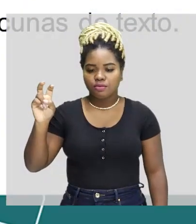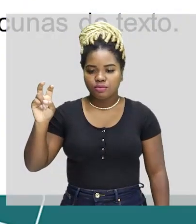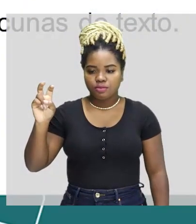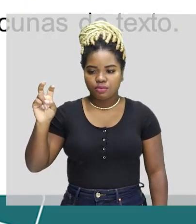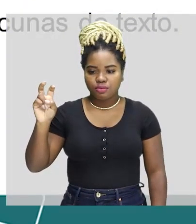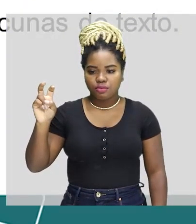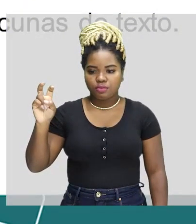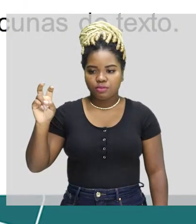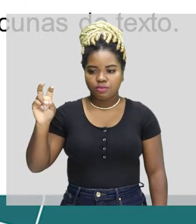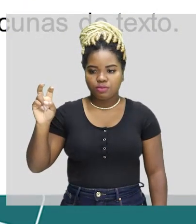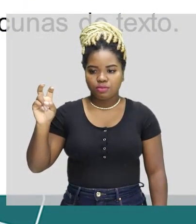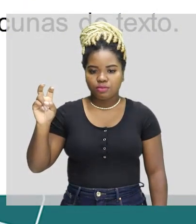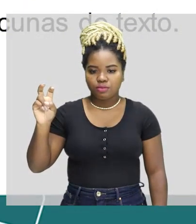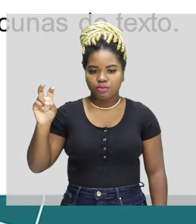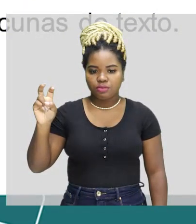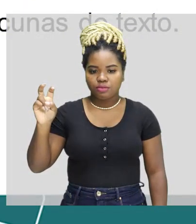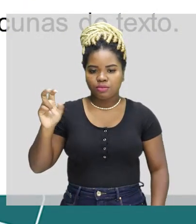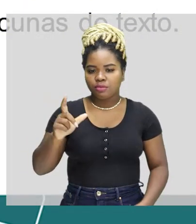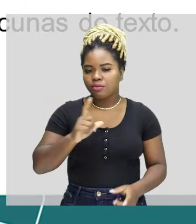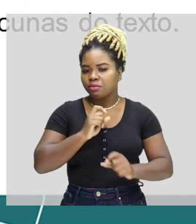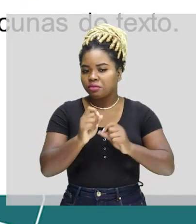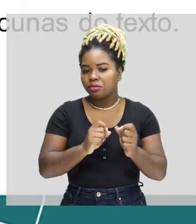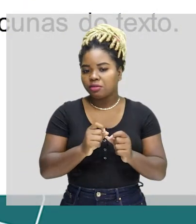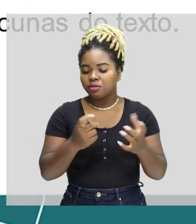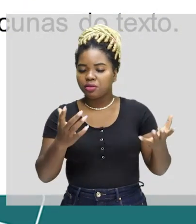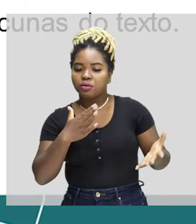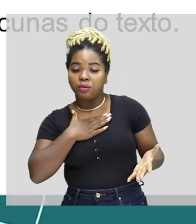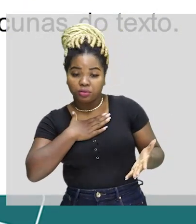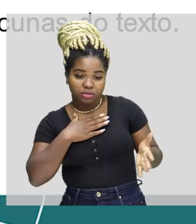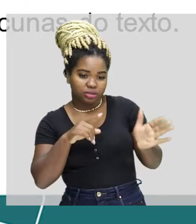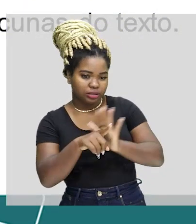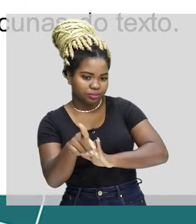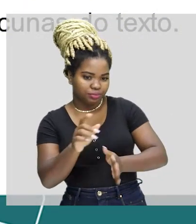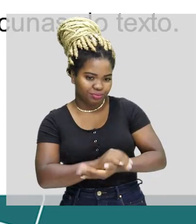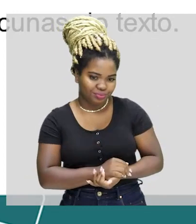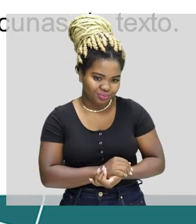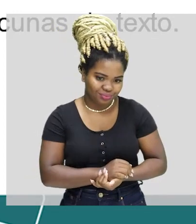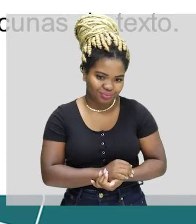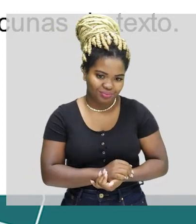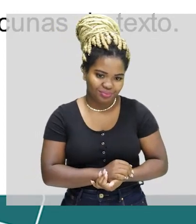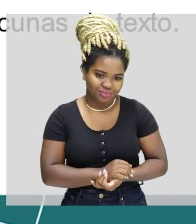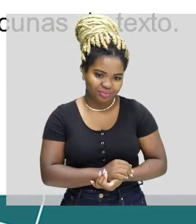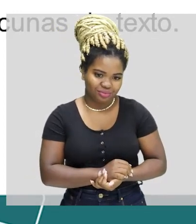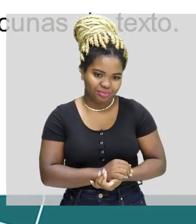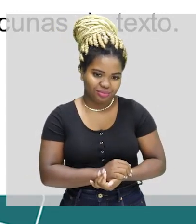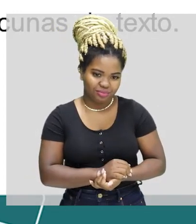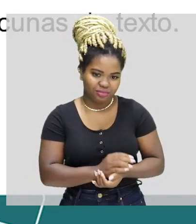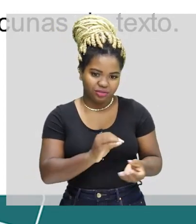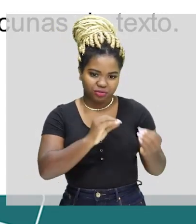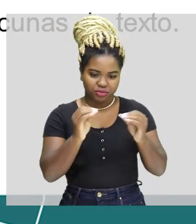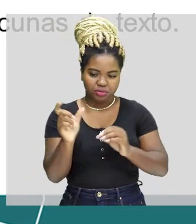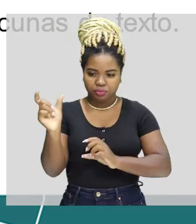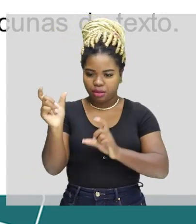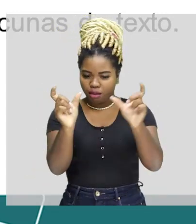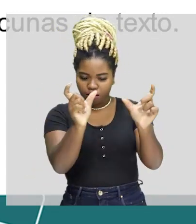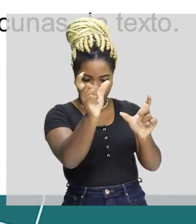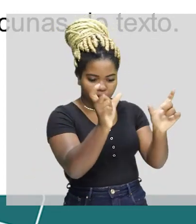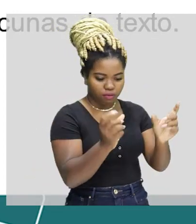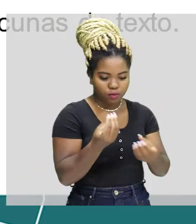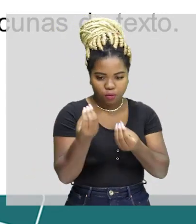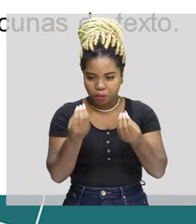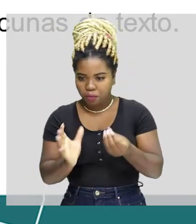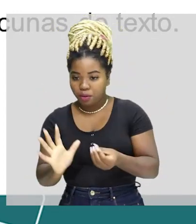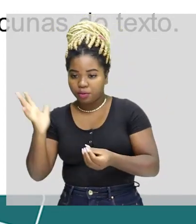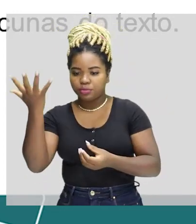Analise o texto abaixo. Eu gosto muito dessas questões aqui que vai encaixando palavras para a gente perceber como funciona o pensamento